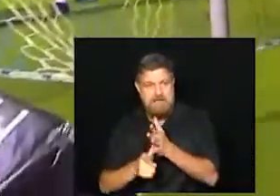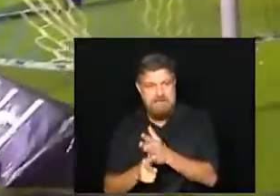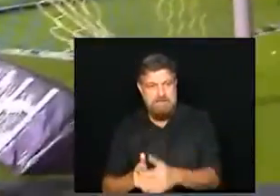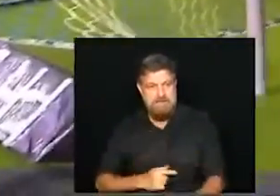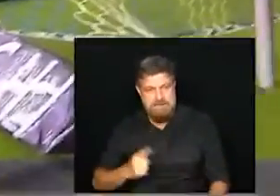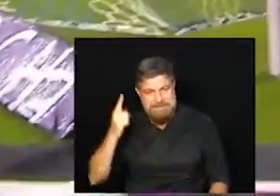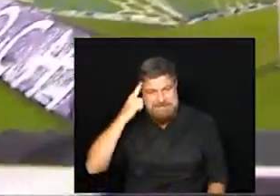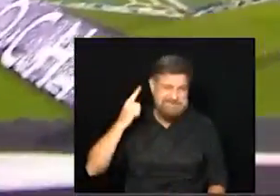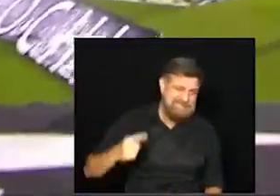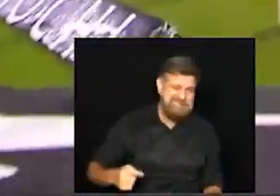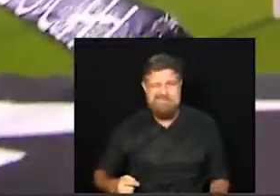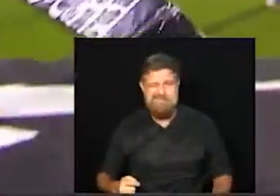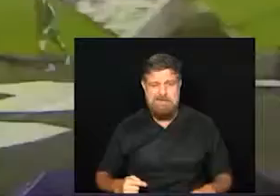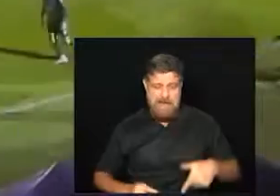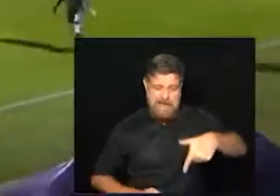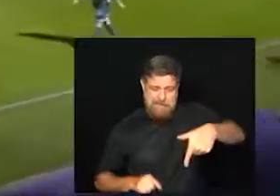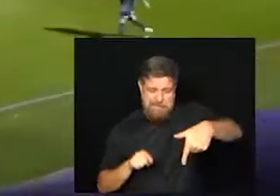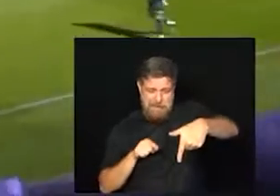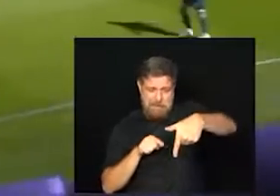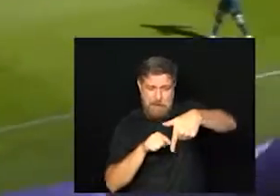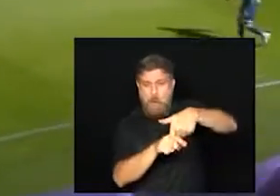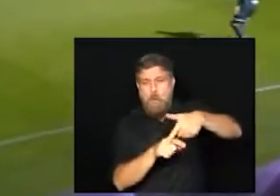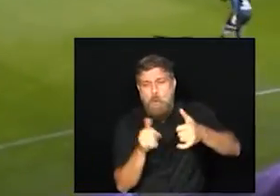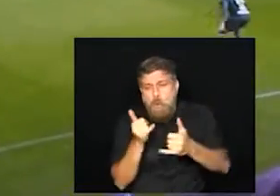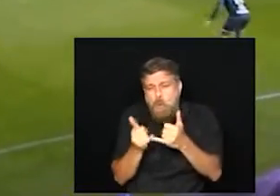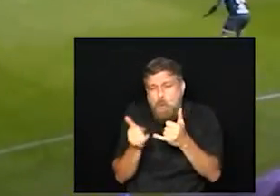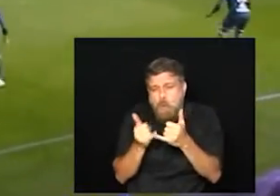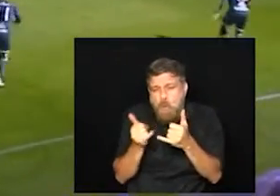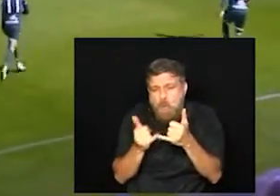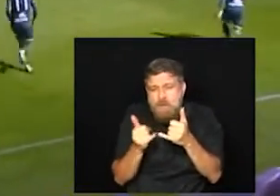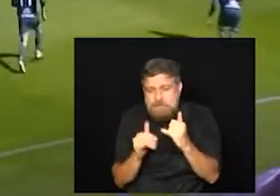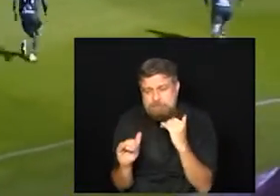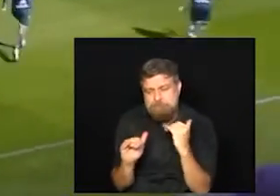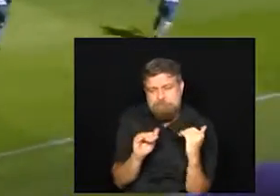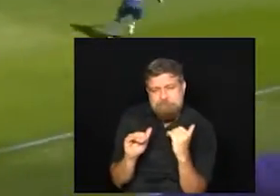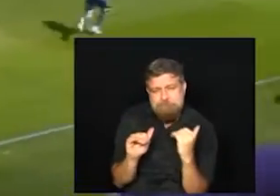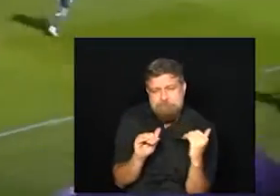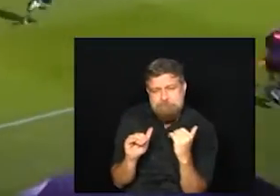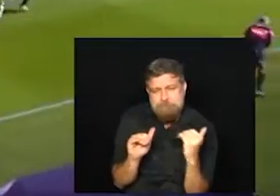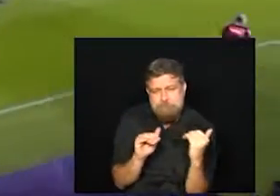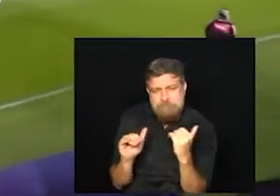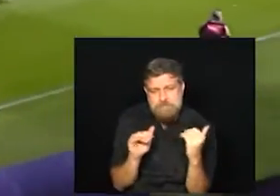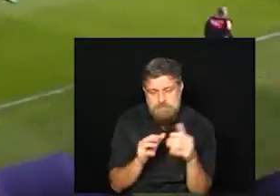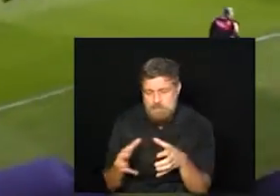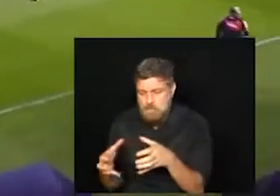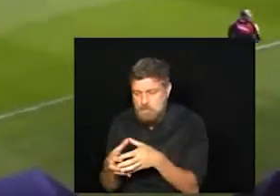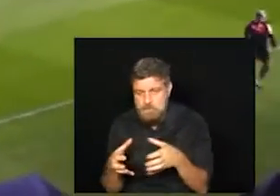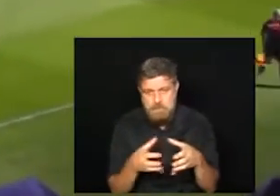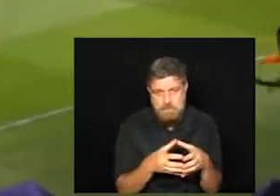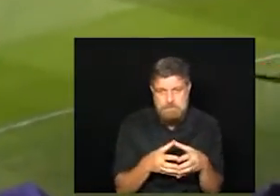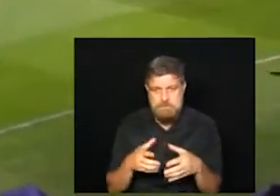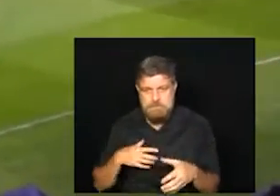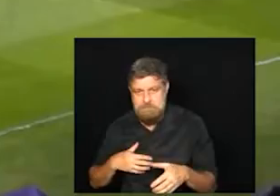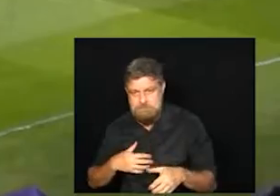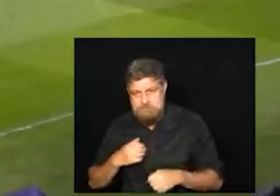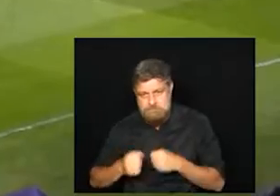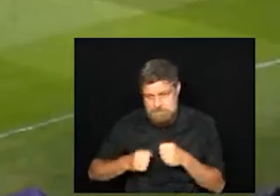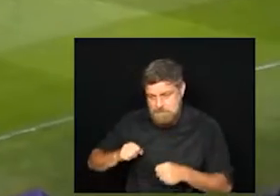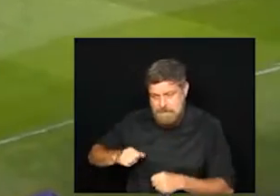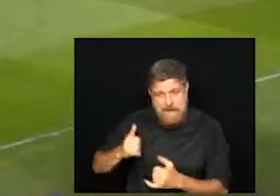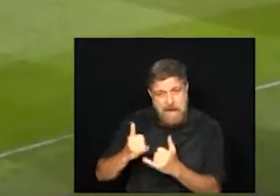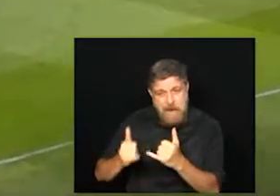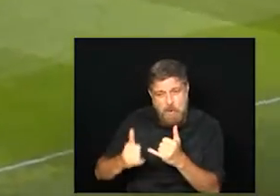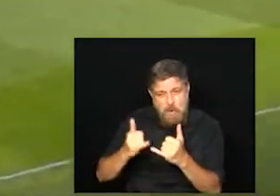bola passou rente à trave. Jogo equilibrado. As duas equipes chegavam ao ataque, mas